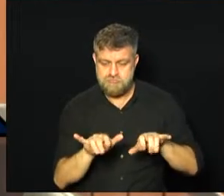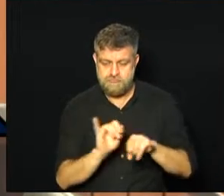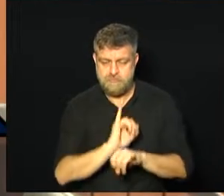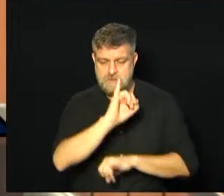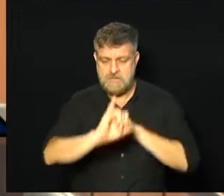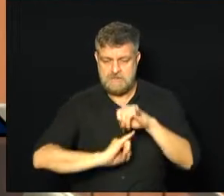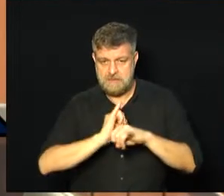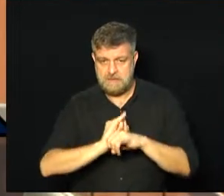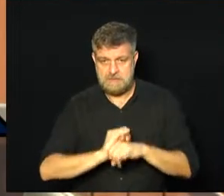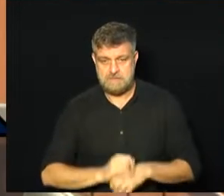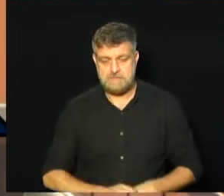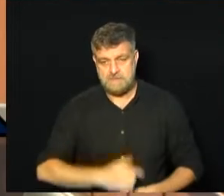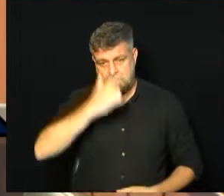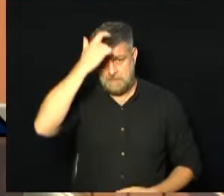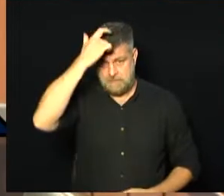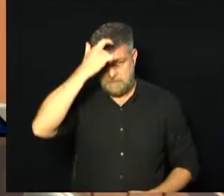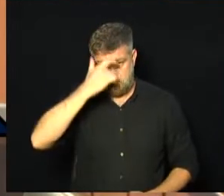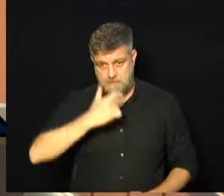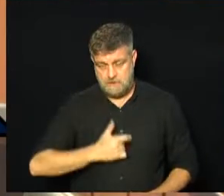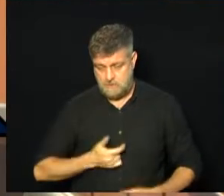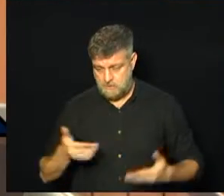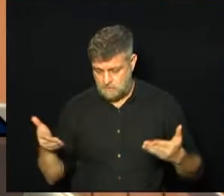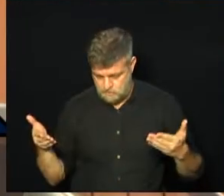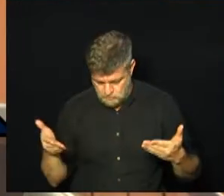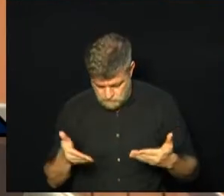muita honra que eu venho aqui